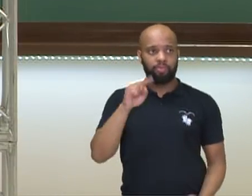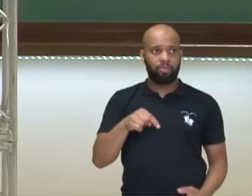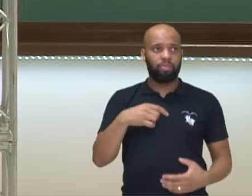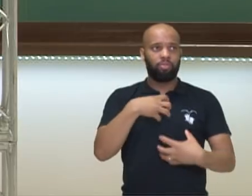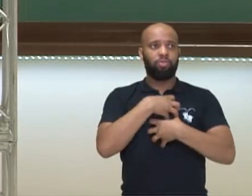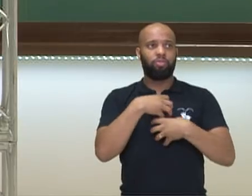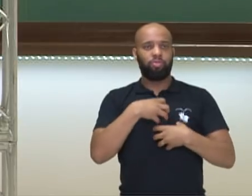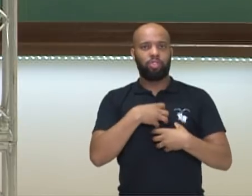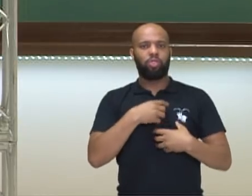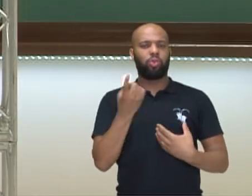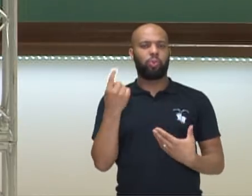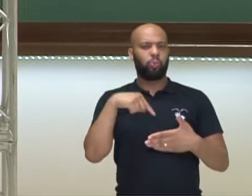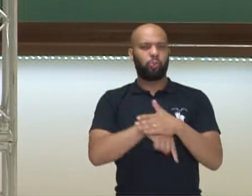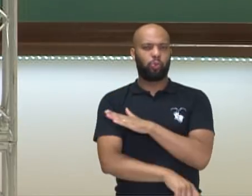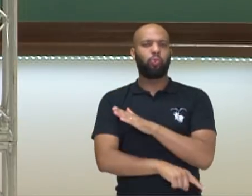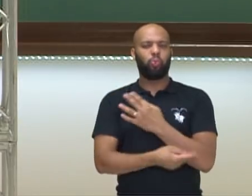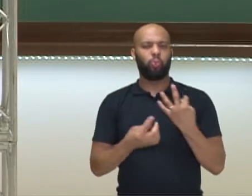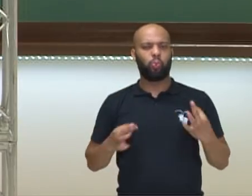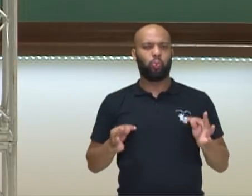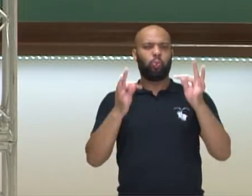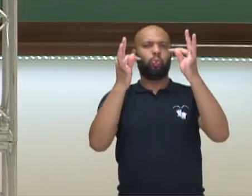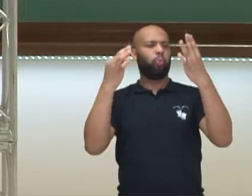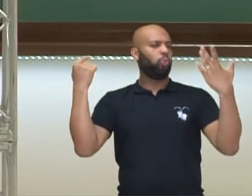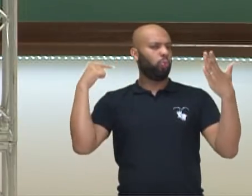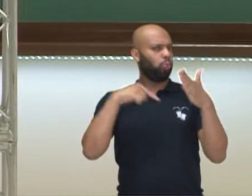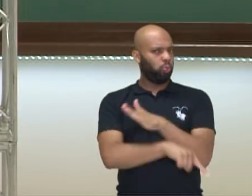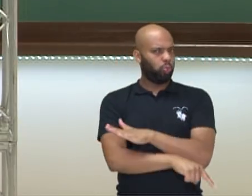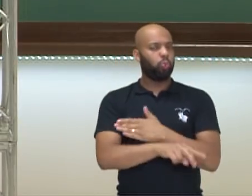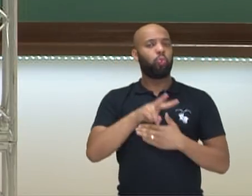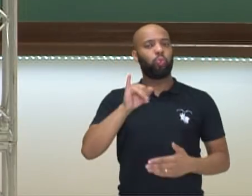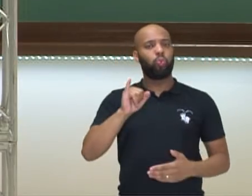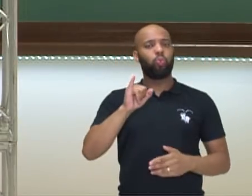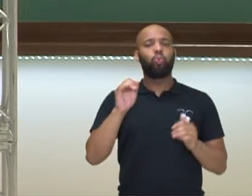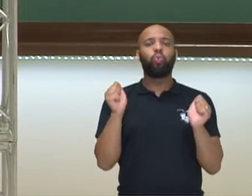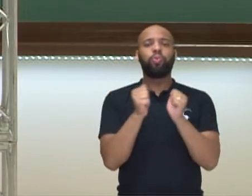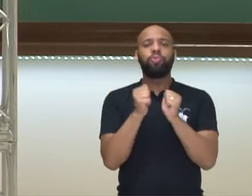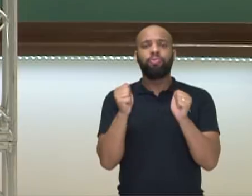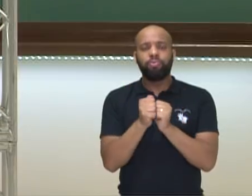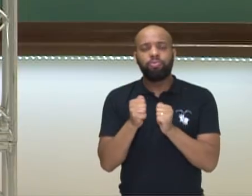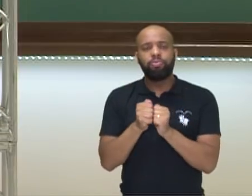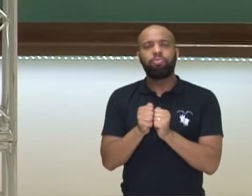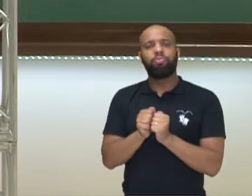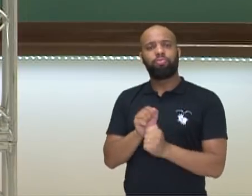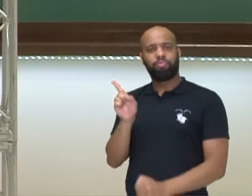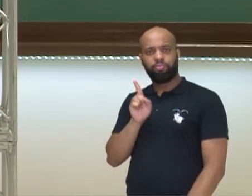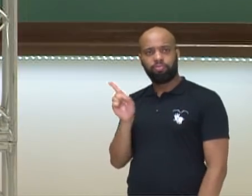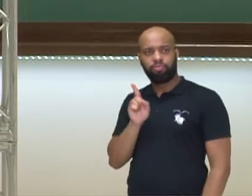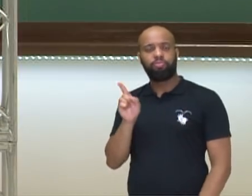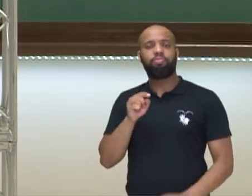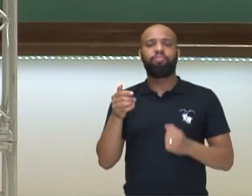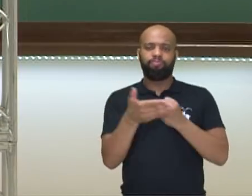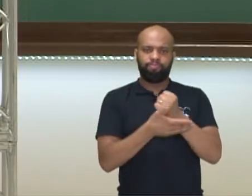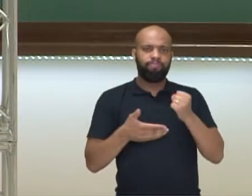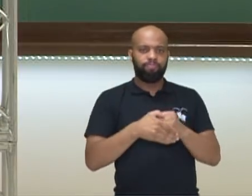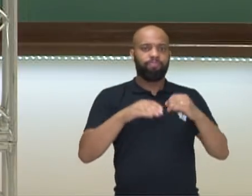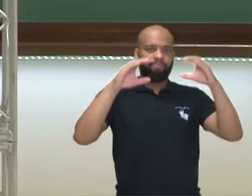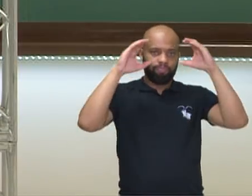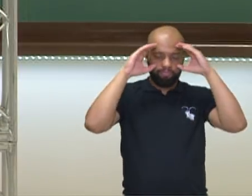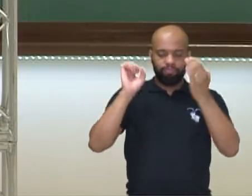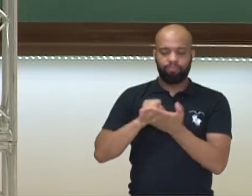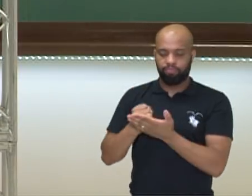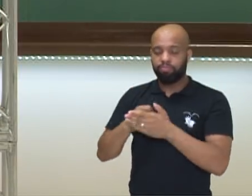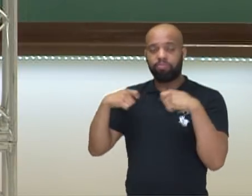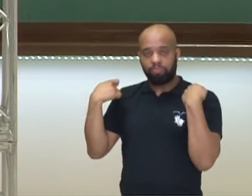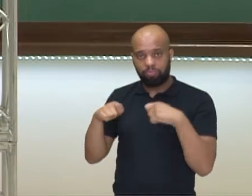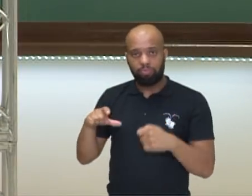já equipamentos avançados e que normalmente vão trabalhar juntamente com o equipamento básico. Então você precisa